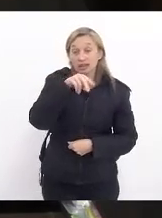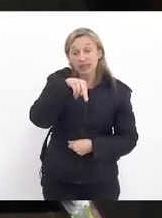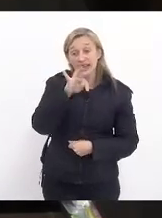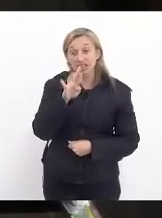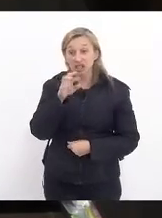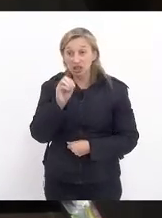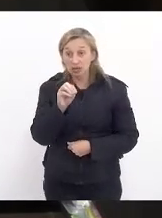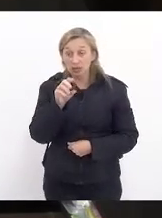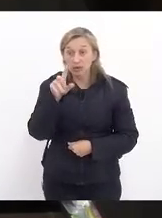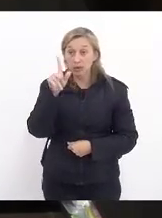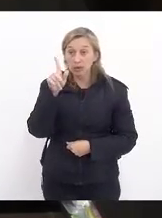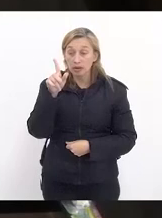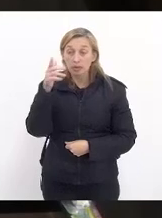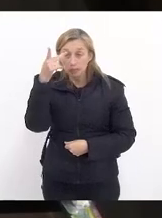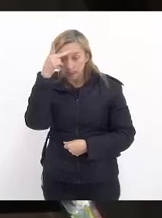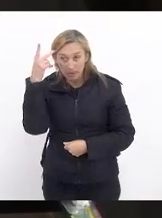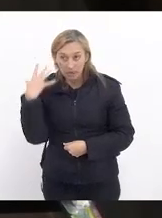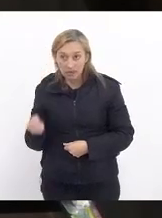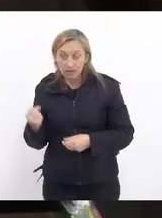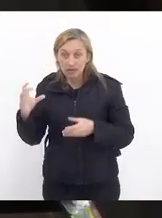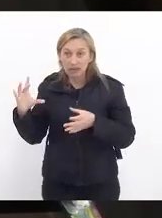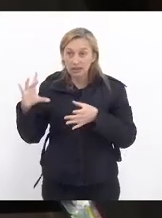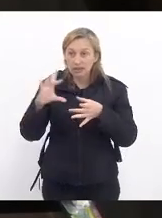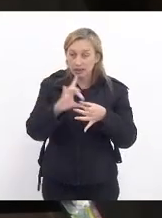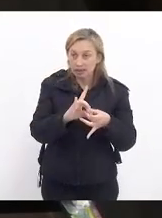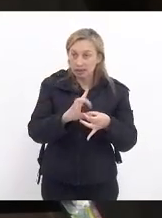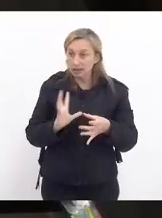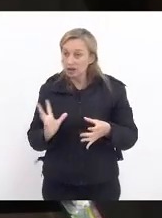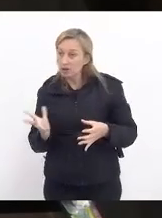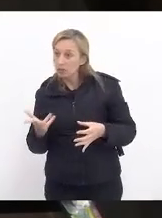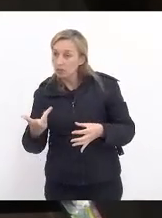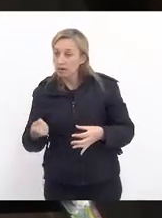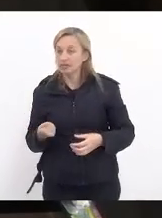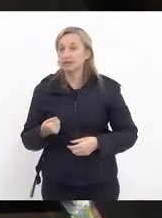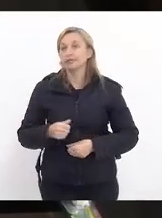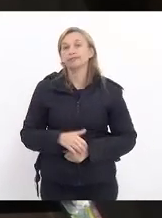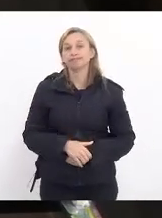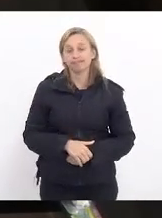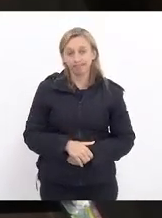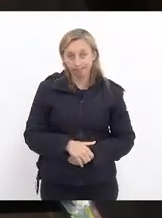e integralidade e paridade e